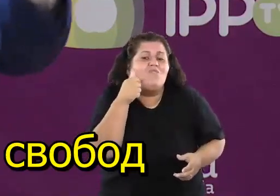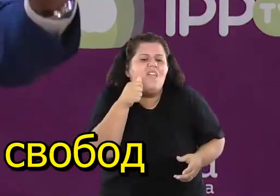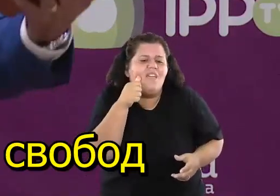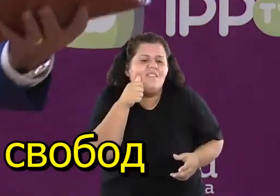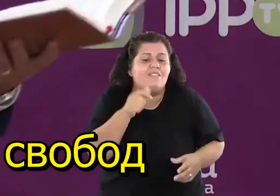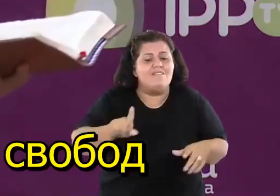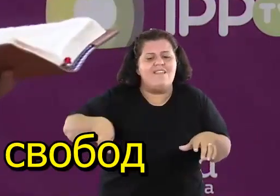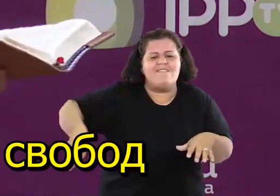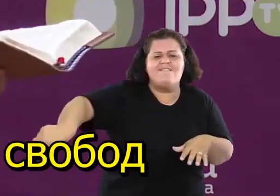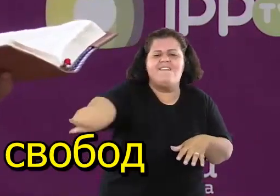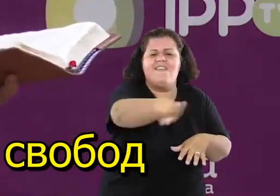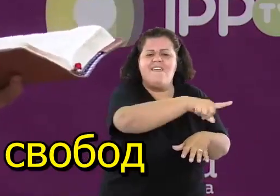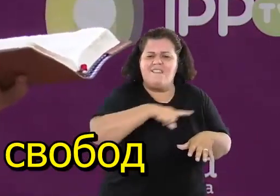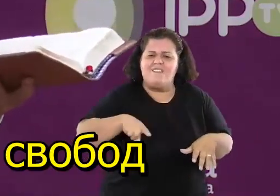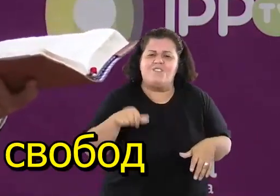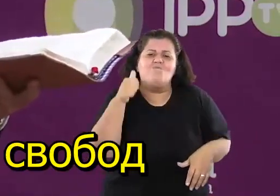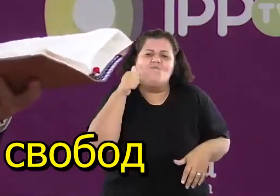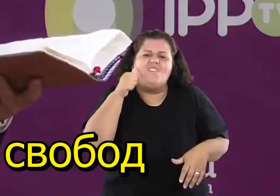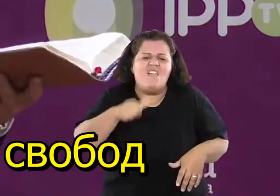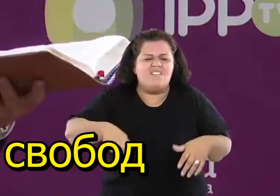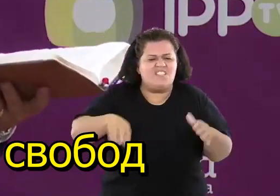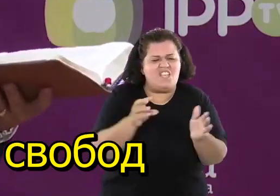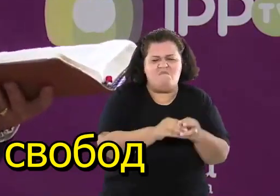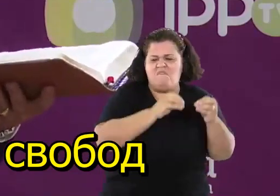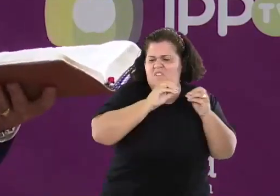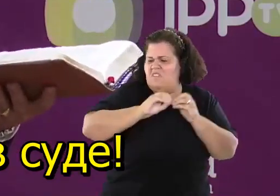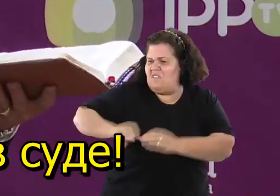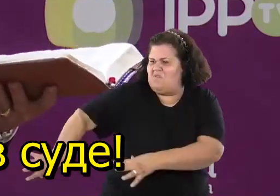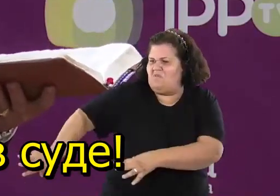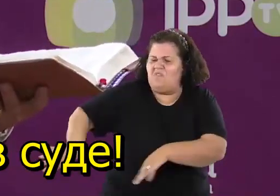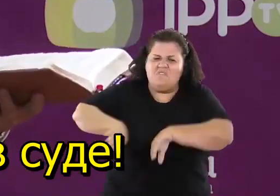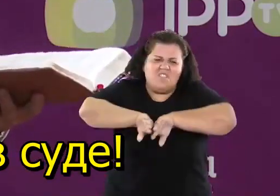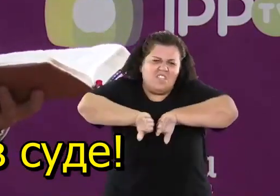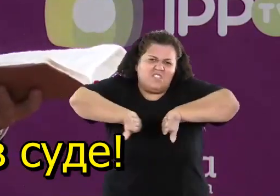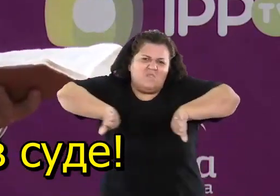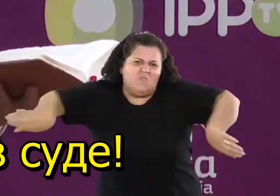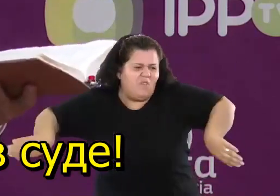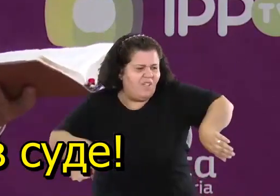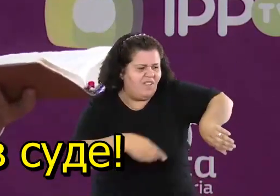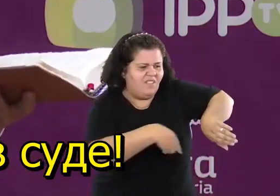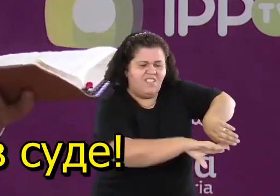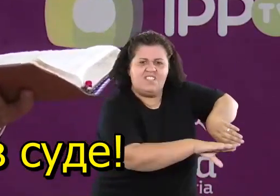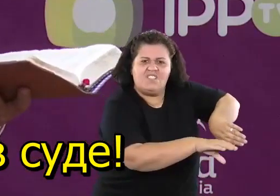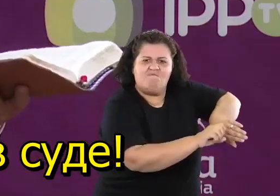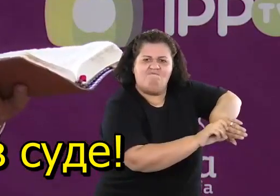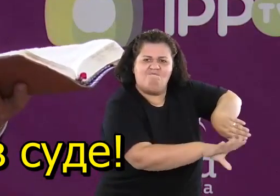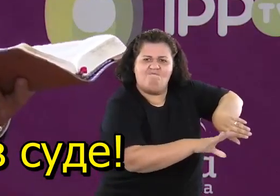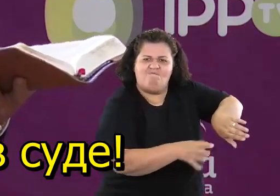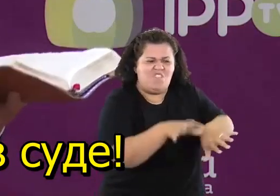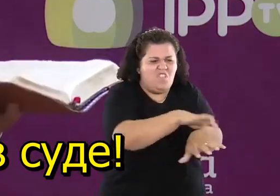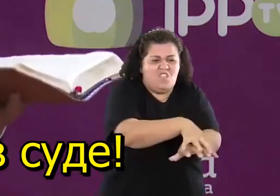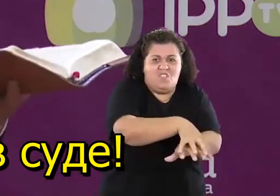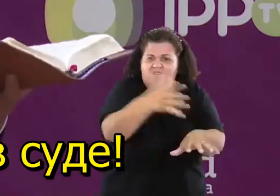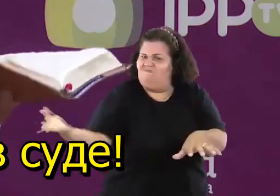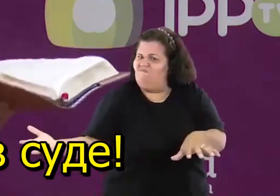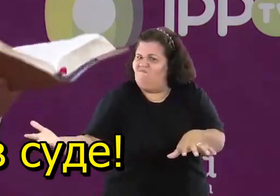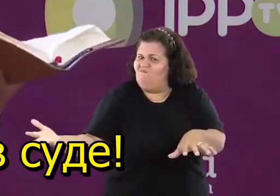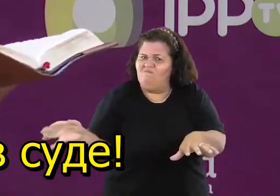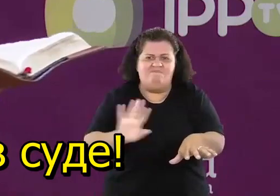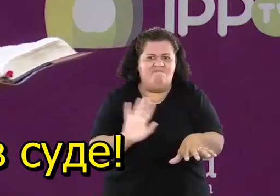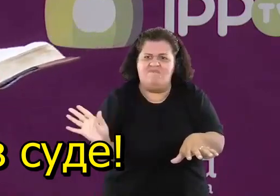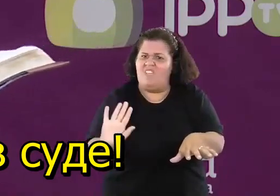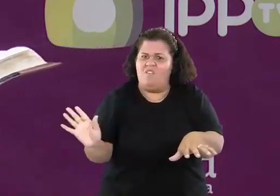não tinham na época a liberdade ou o direito de serem representantes diante